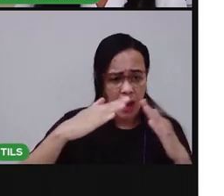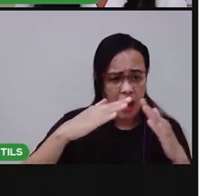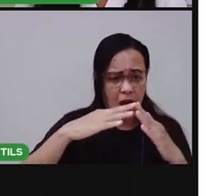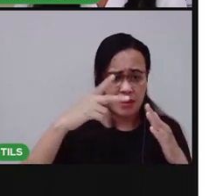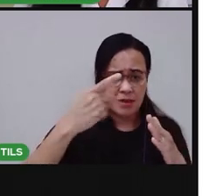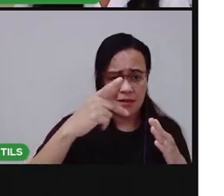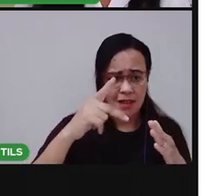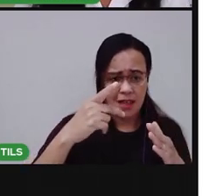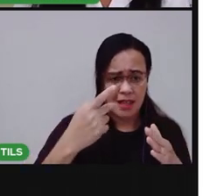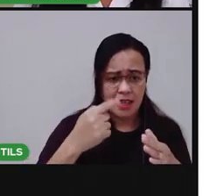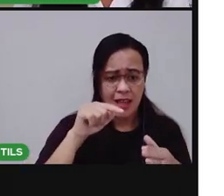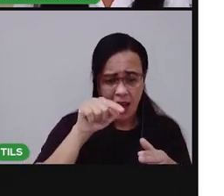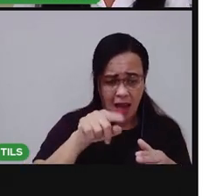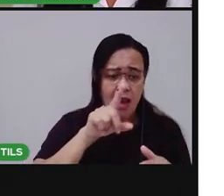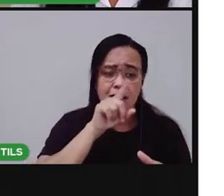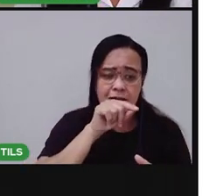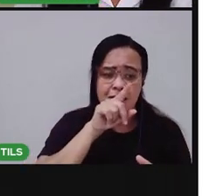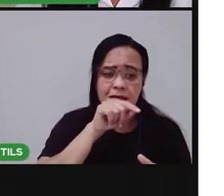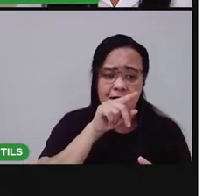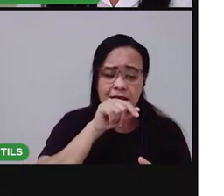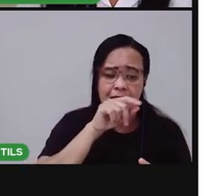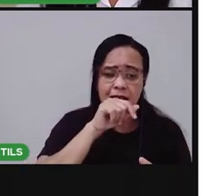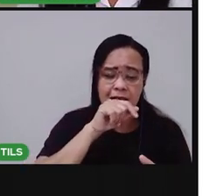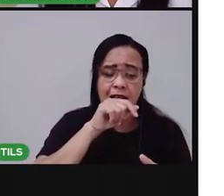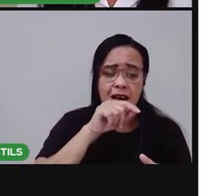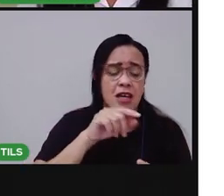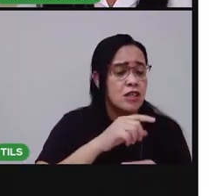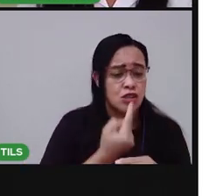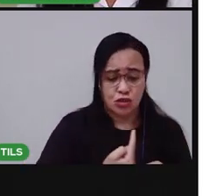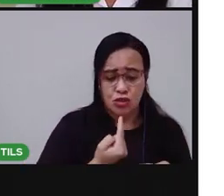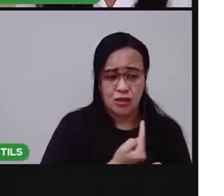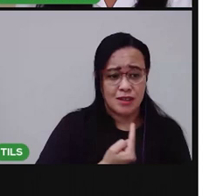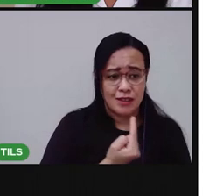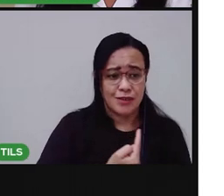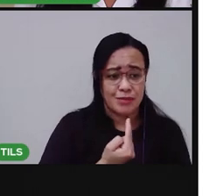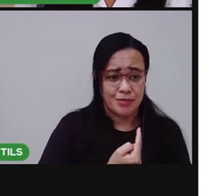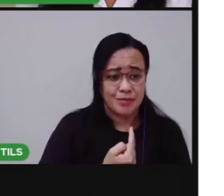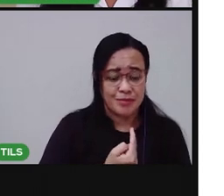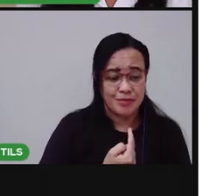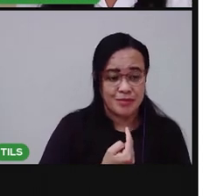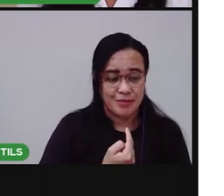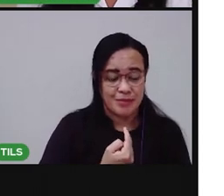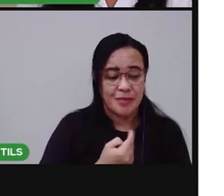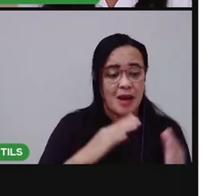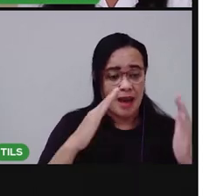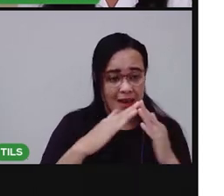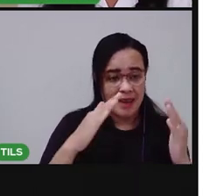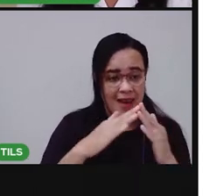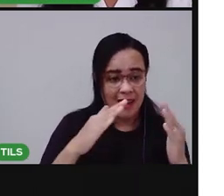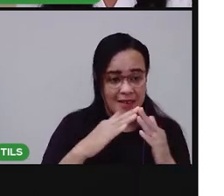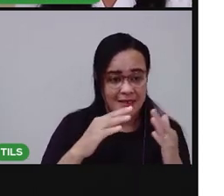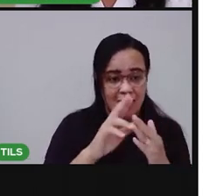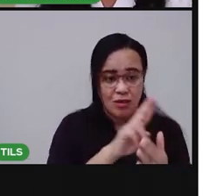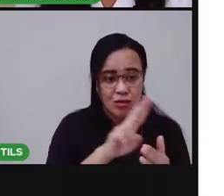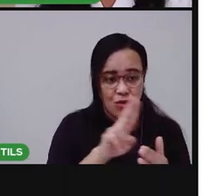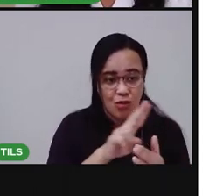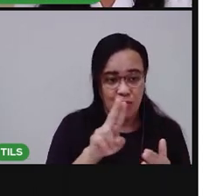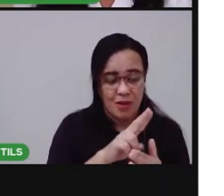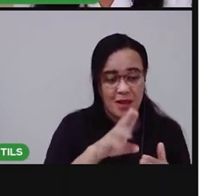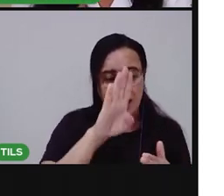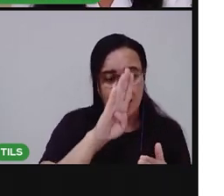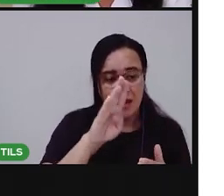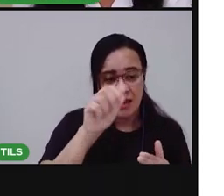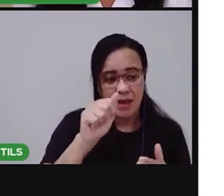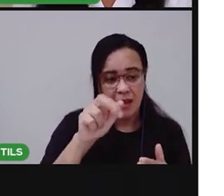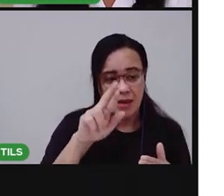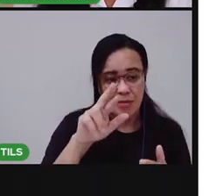para vocês. Ele constrói uma casa que é chamada a Casa do João de Barro. Só que